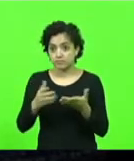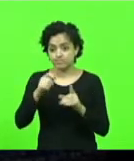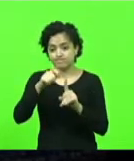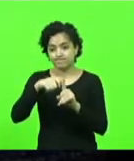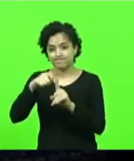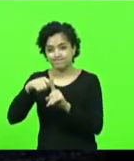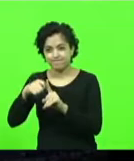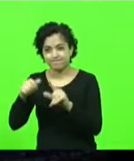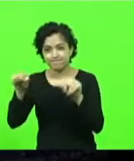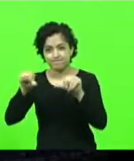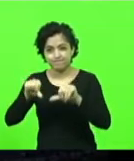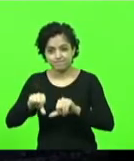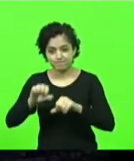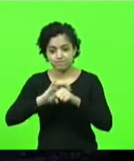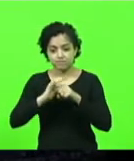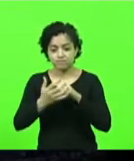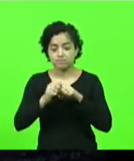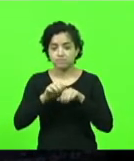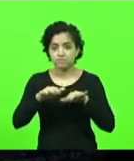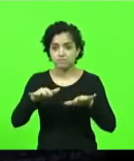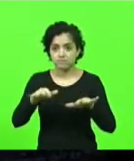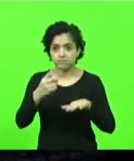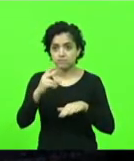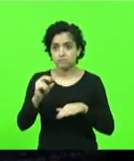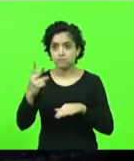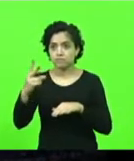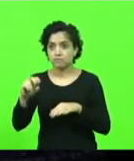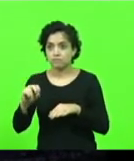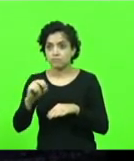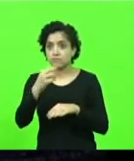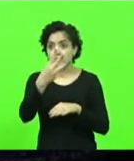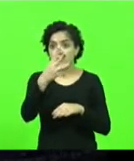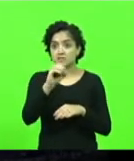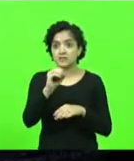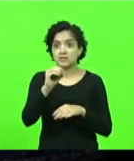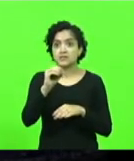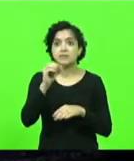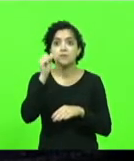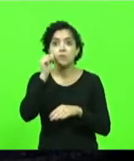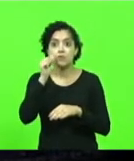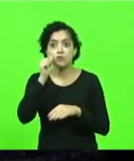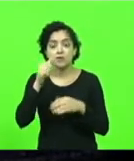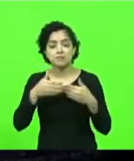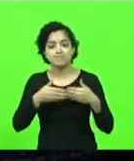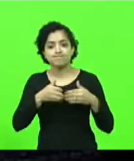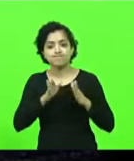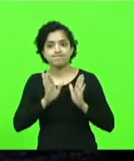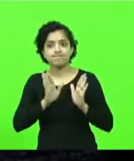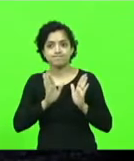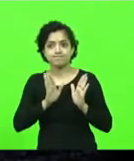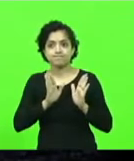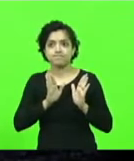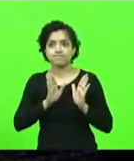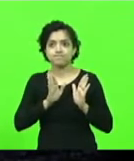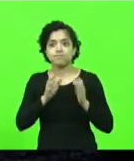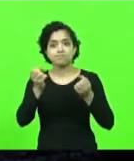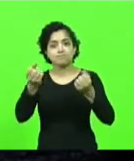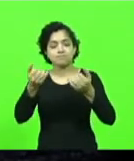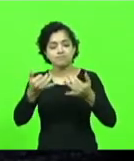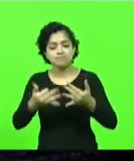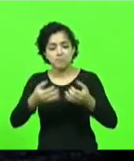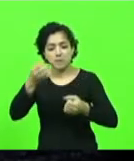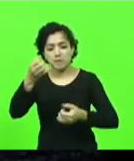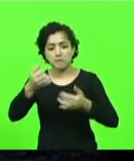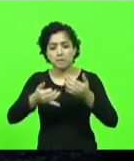meses academia ao longo de dois mil e vinte trinta mulheres abriram o coração para mim contar uma